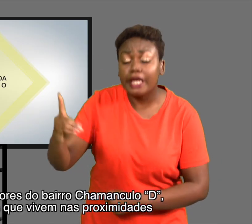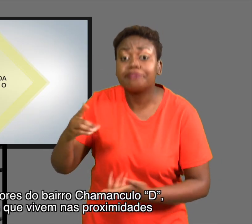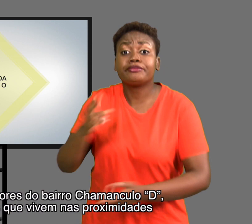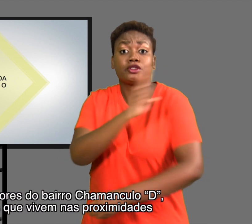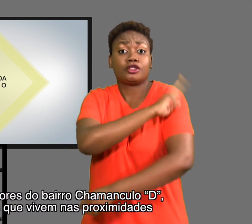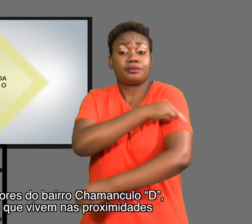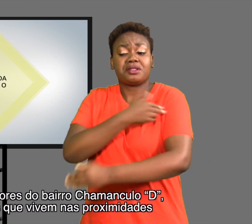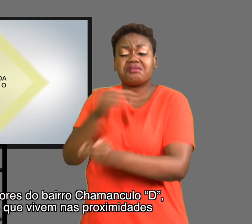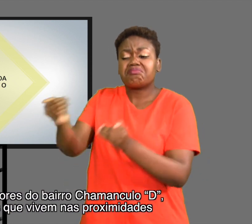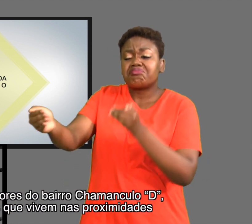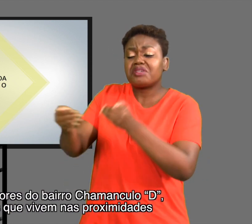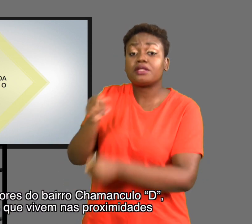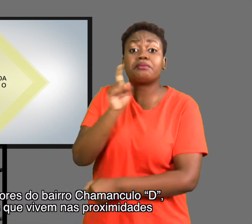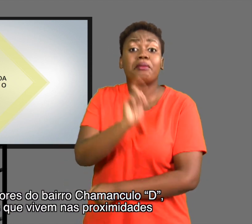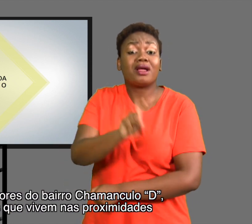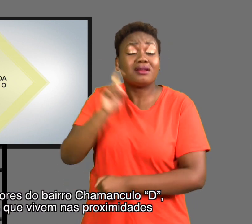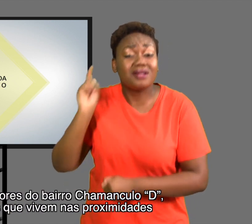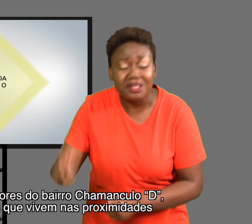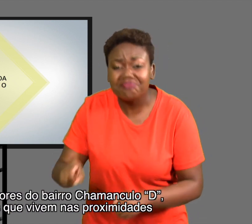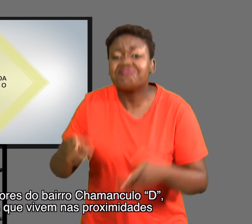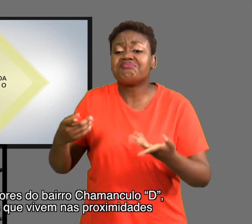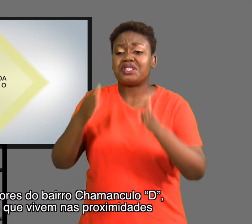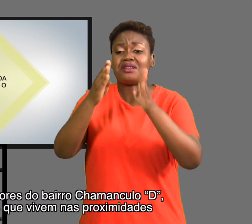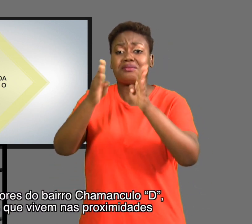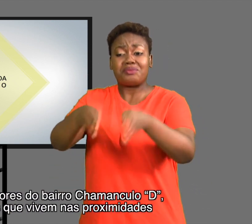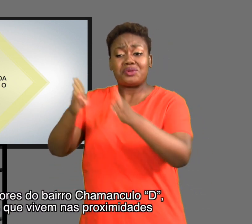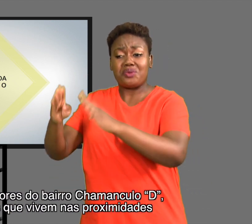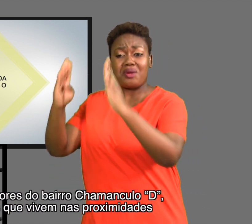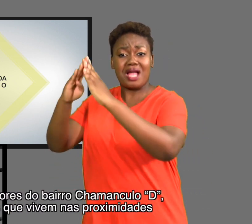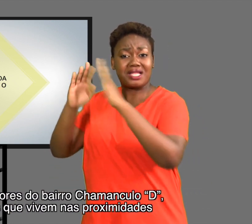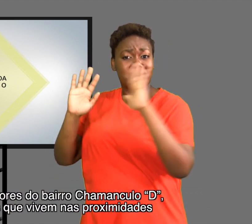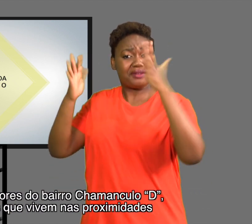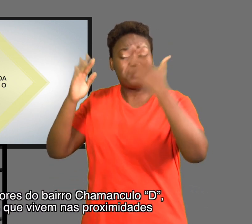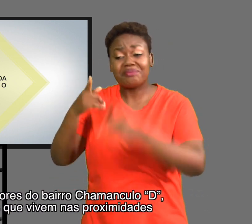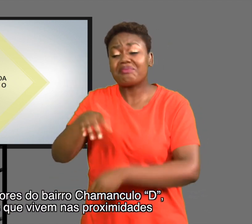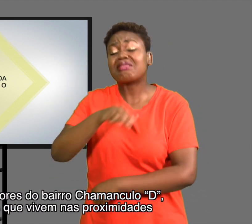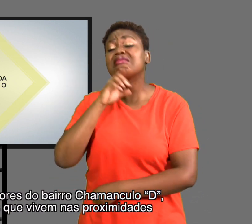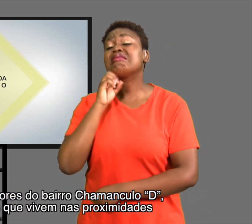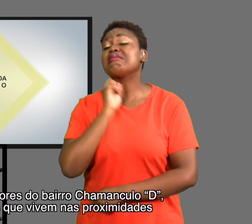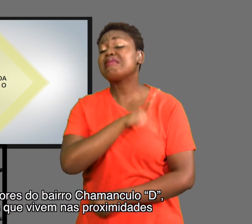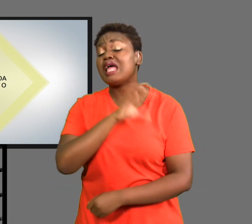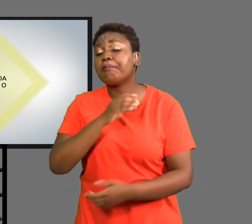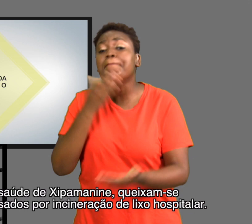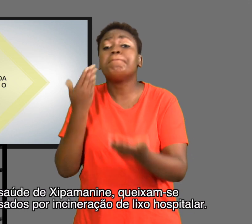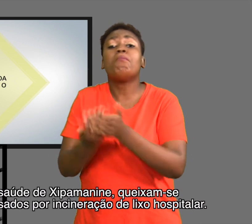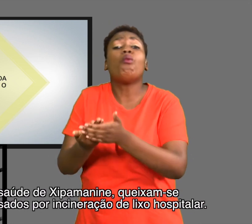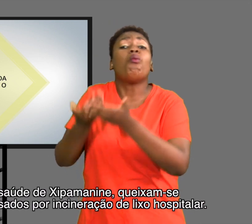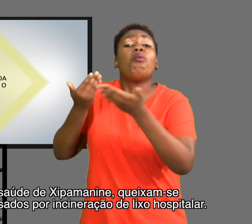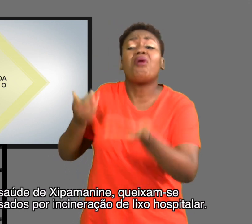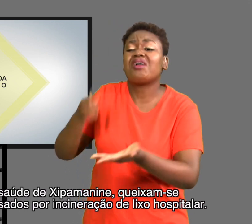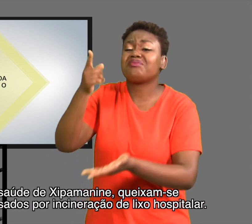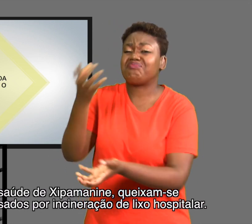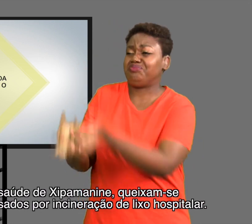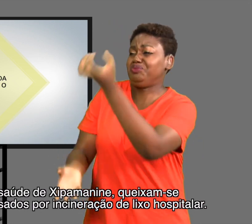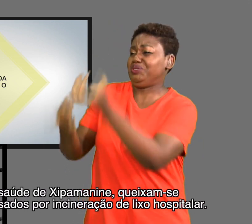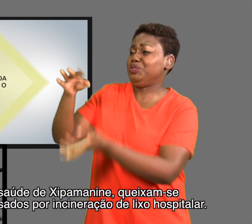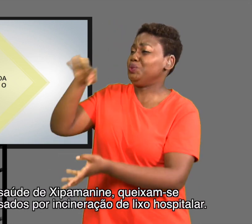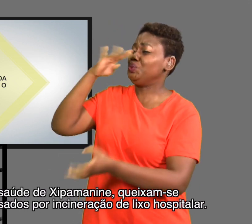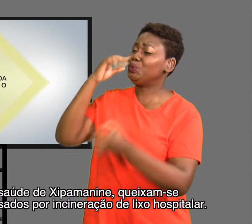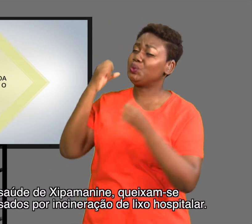Os moradores do bairro Xamanculo D, aqueles que vivem nas proximidades do Centro de Saúde Spamanim,